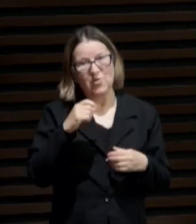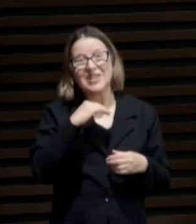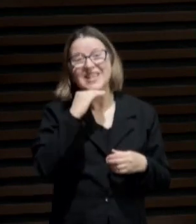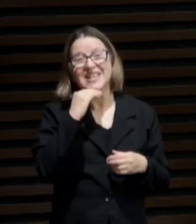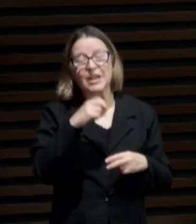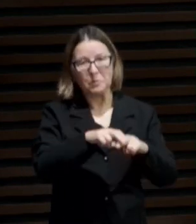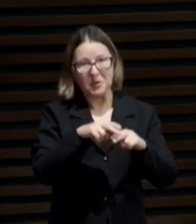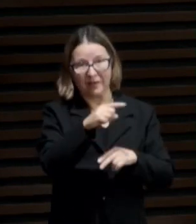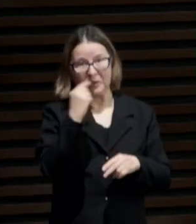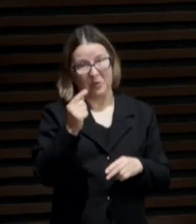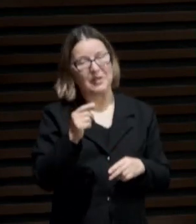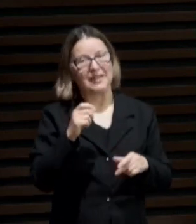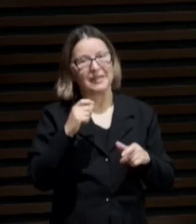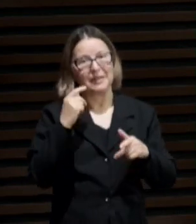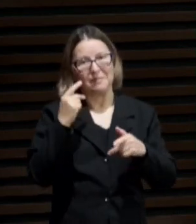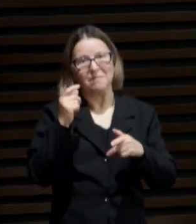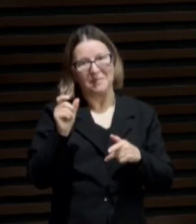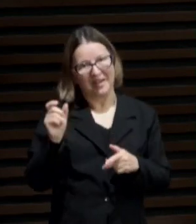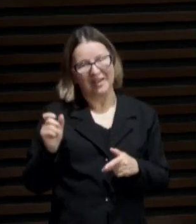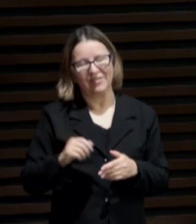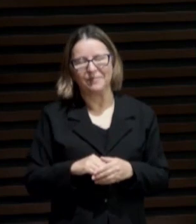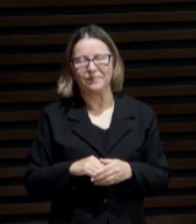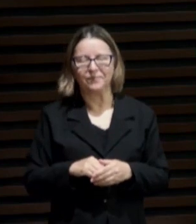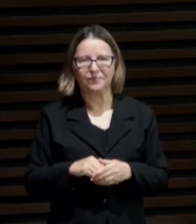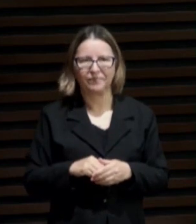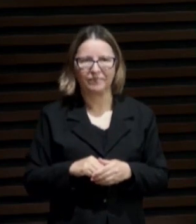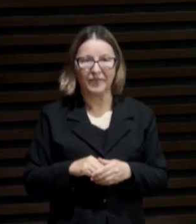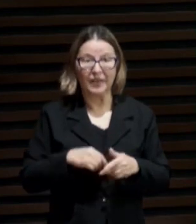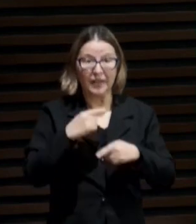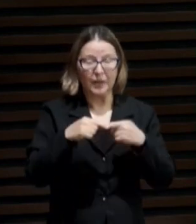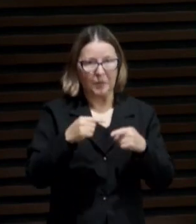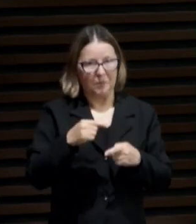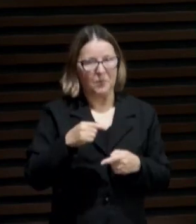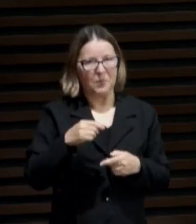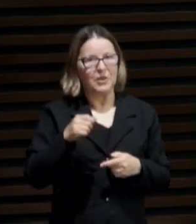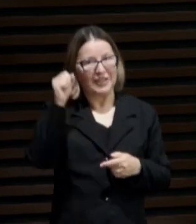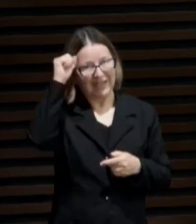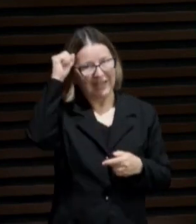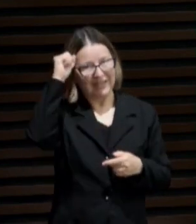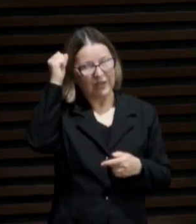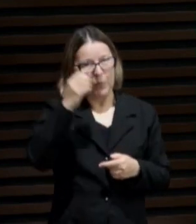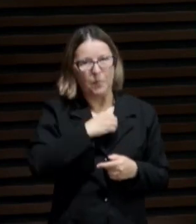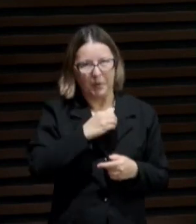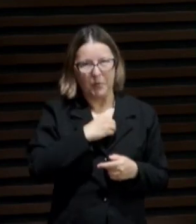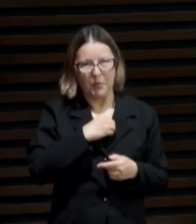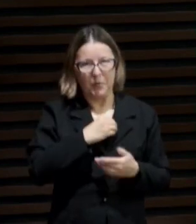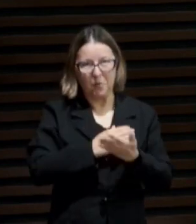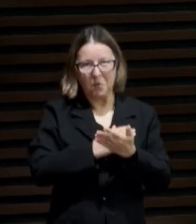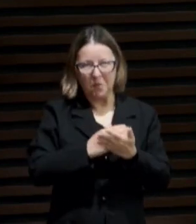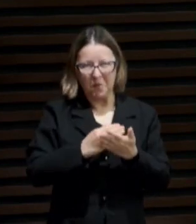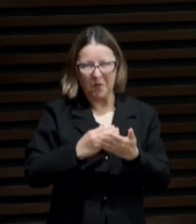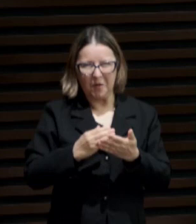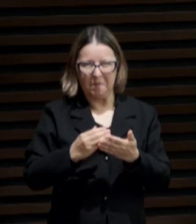passou a existir entre nós uma verdadeira batalha de palavras. Como é difícil controlar esse órgão